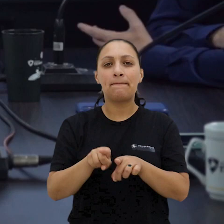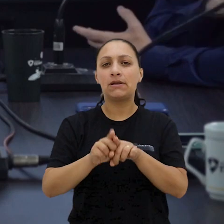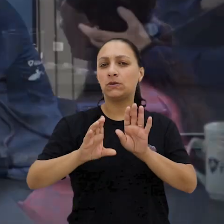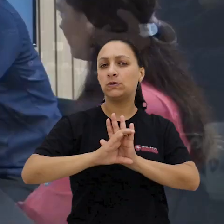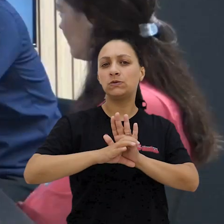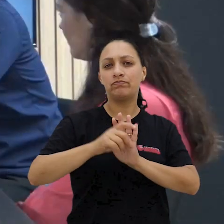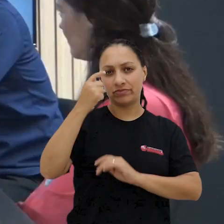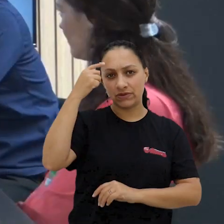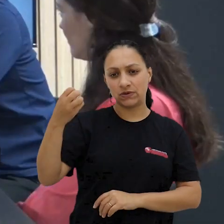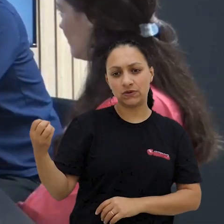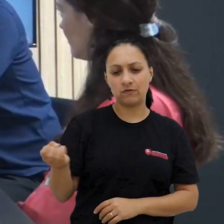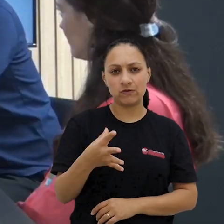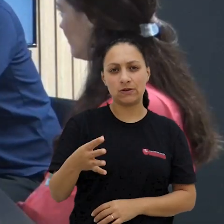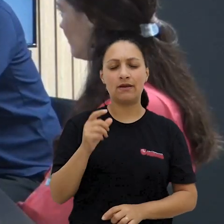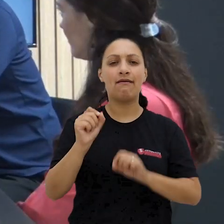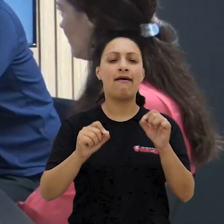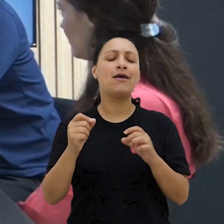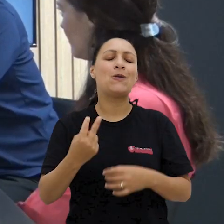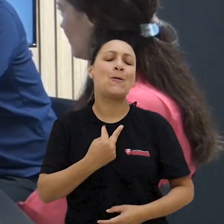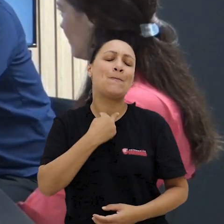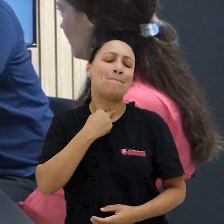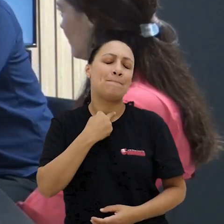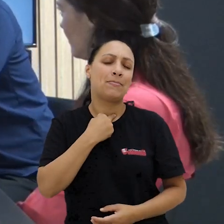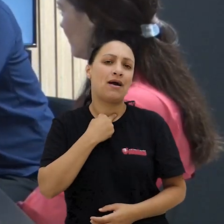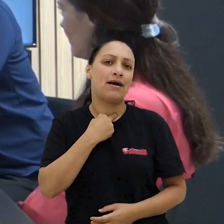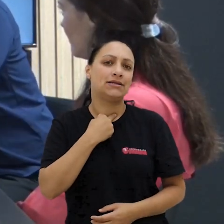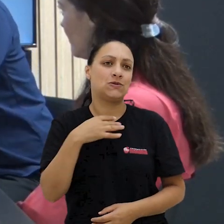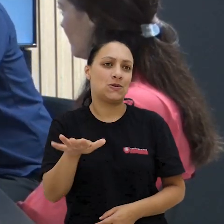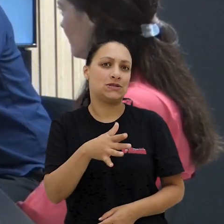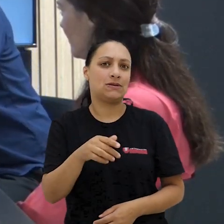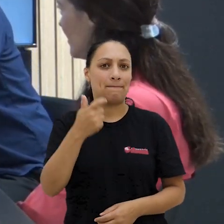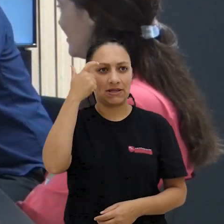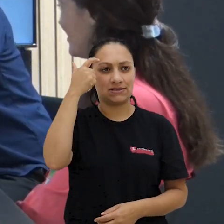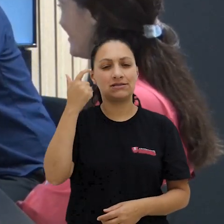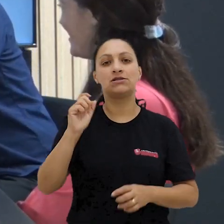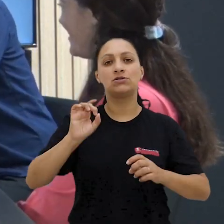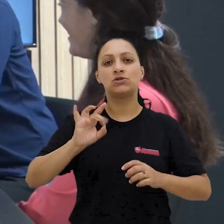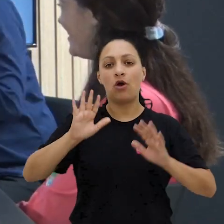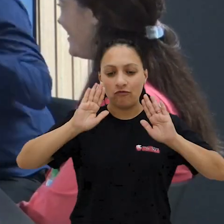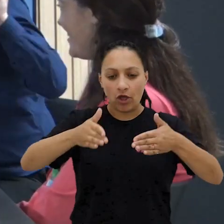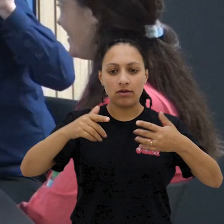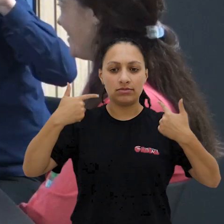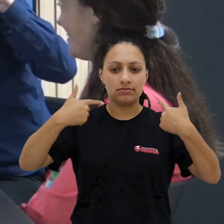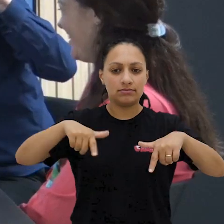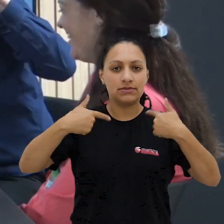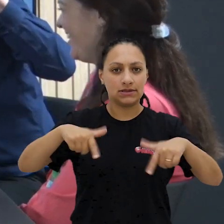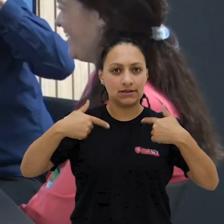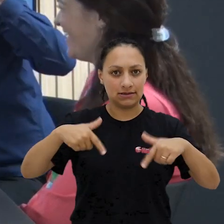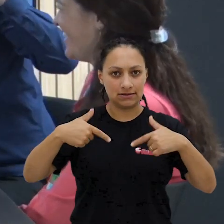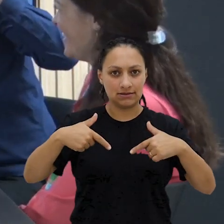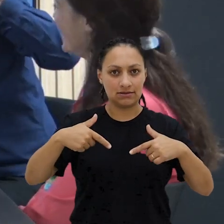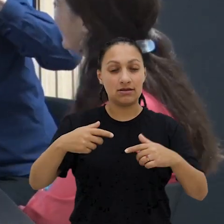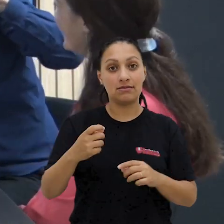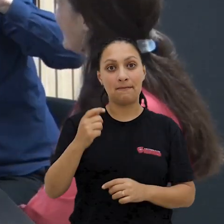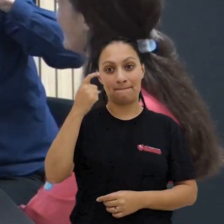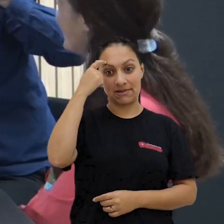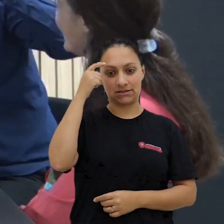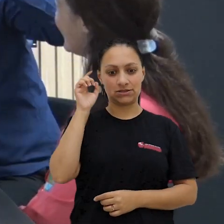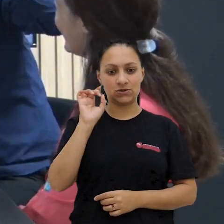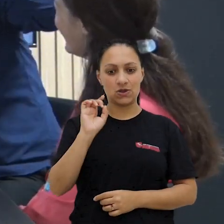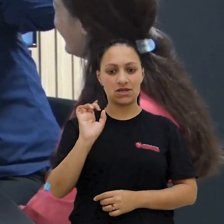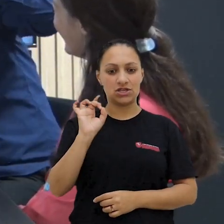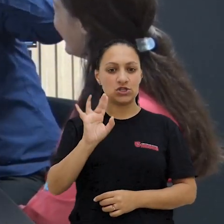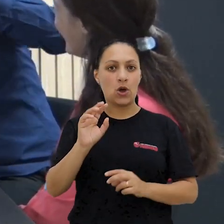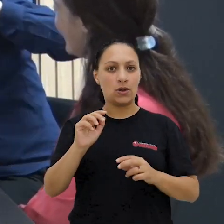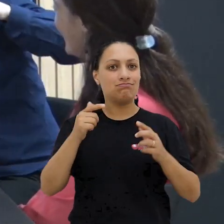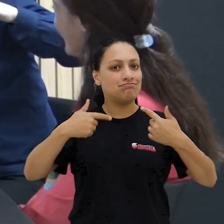inovação, pra quem tá muito ocupado, só trabalhando, muito ocupado só trabalhando,